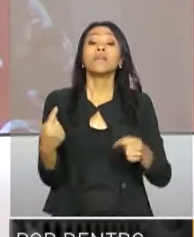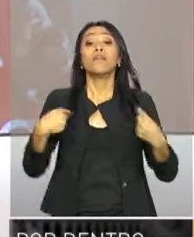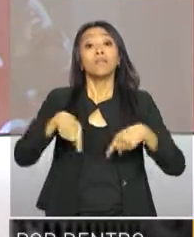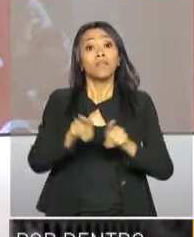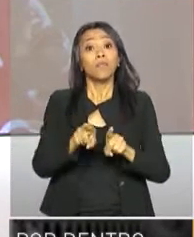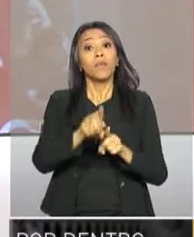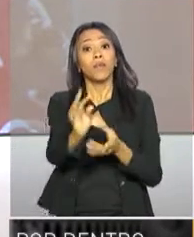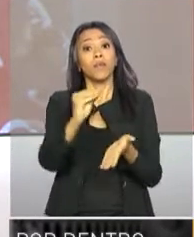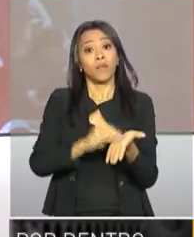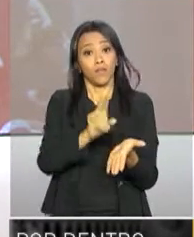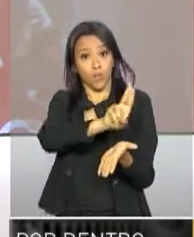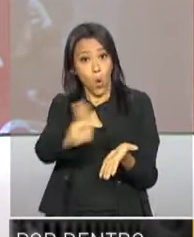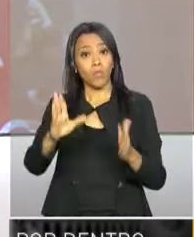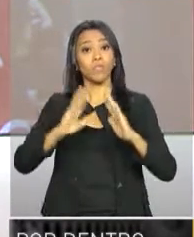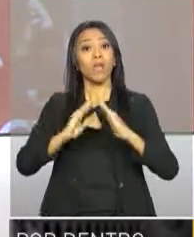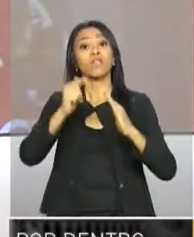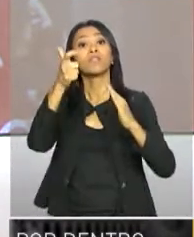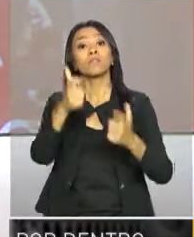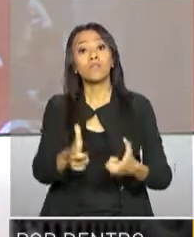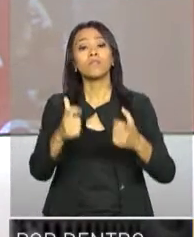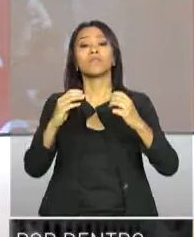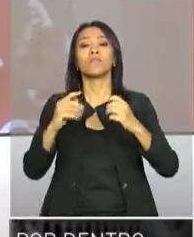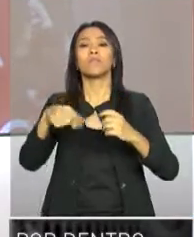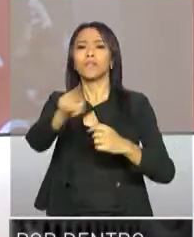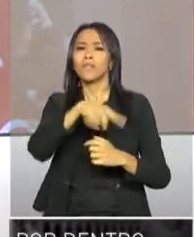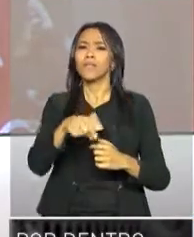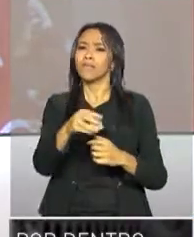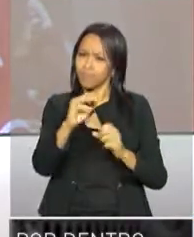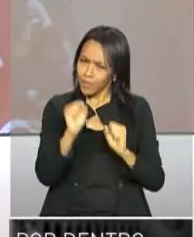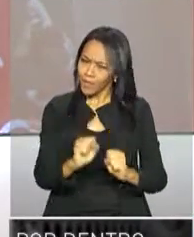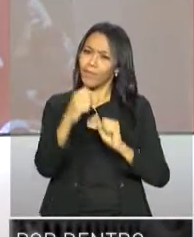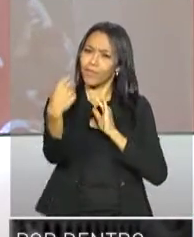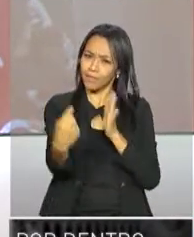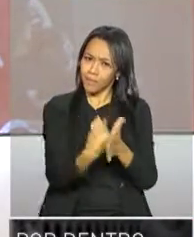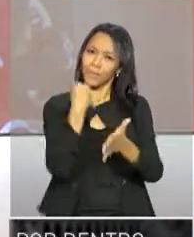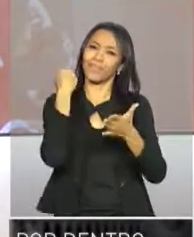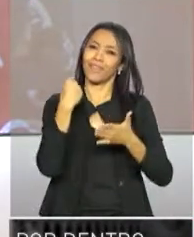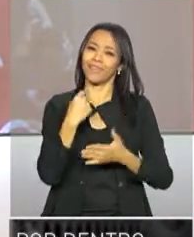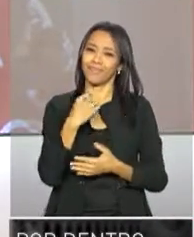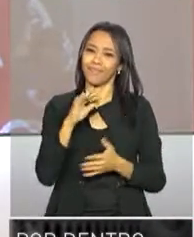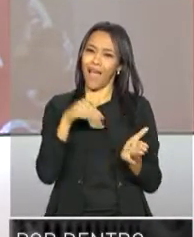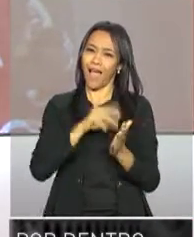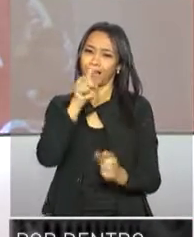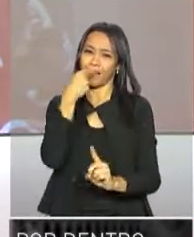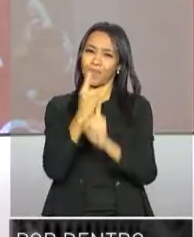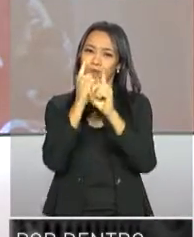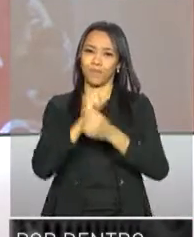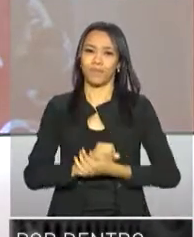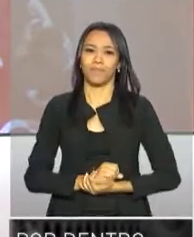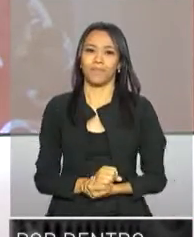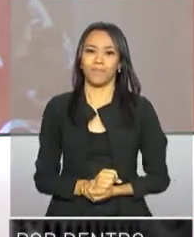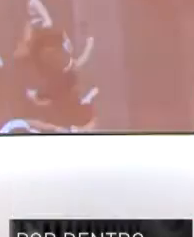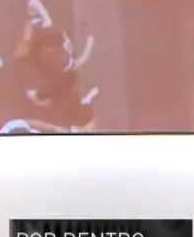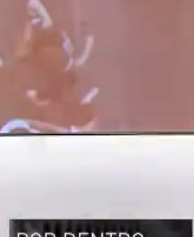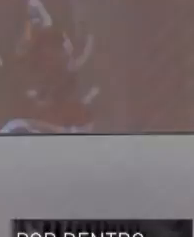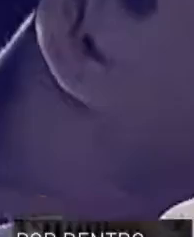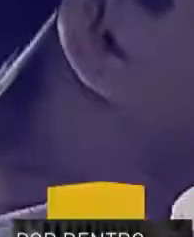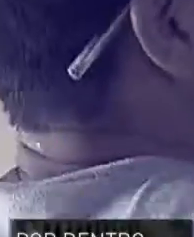informe seu nome à cidade onde você mora e mande a sua pergunta presente até a próxima